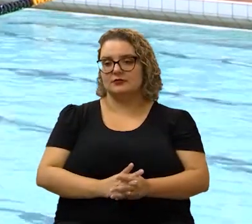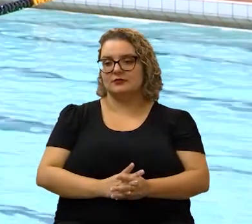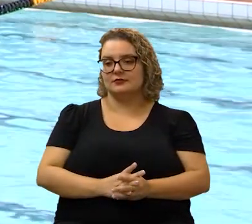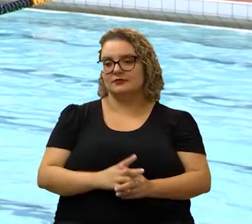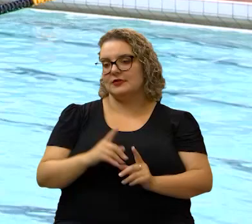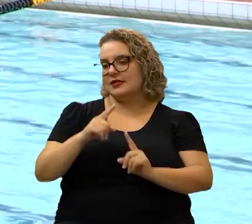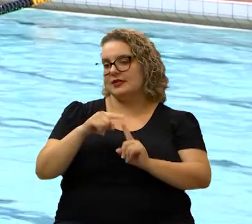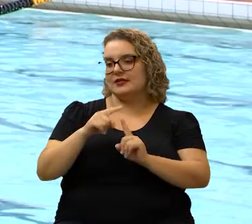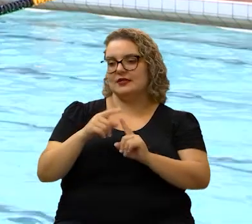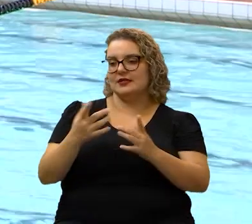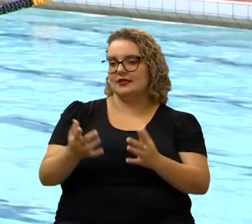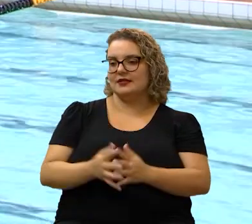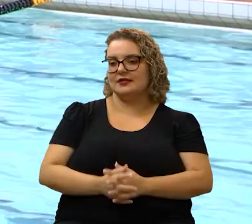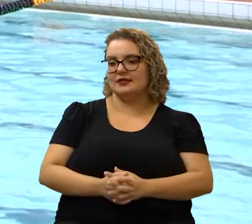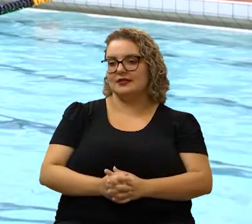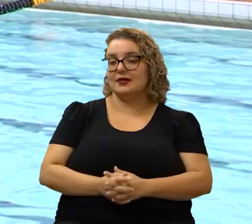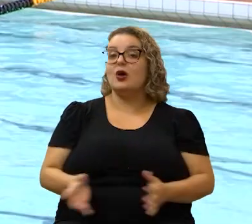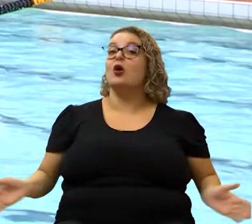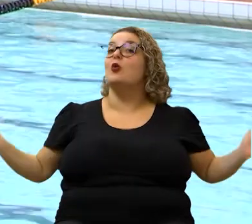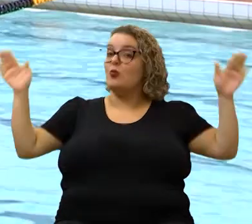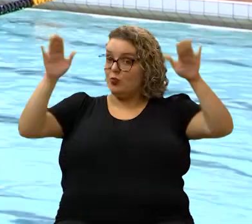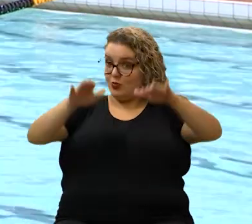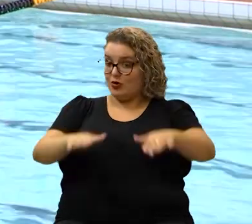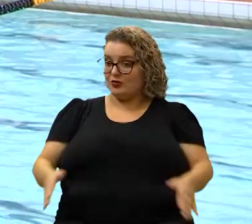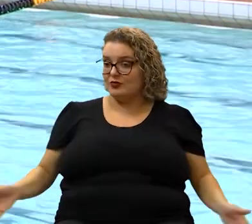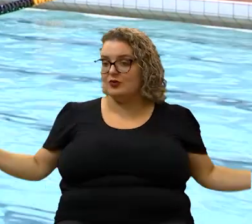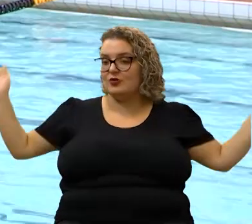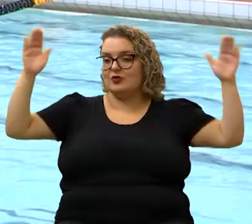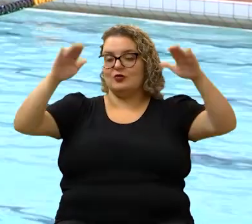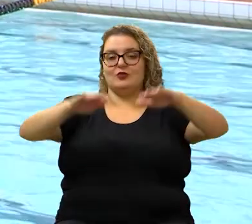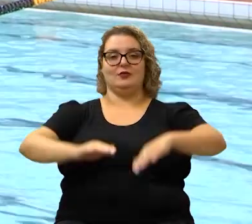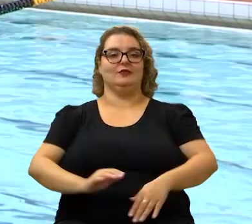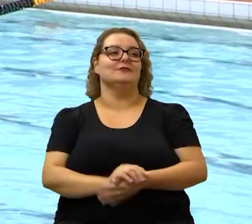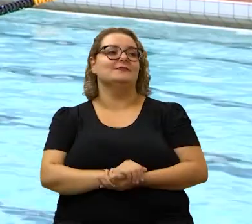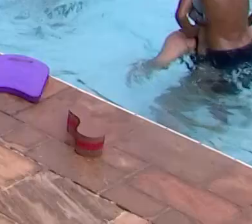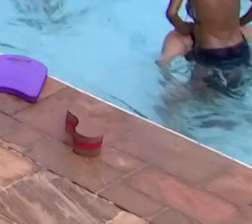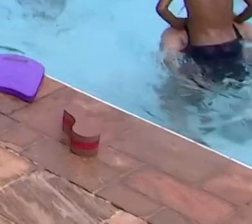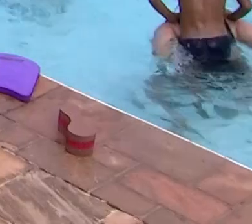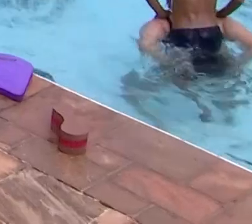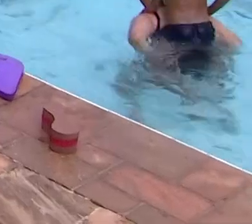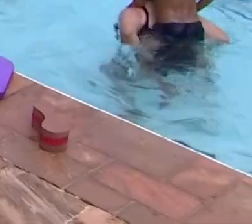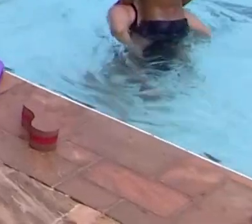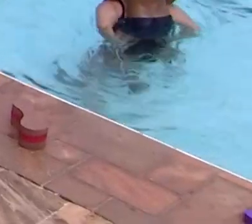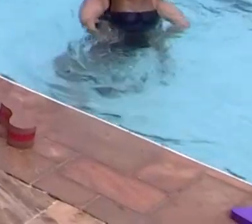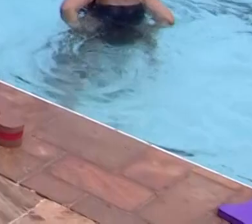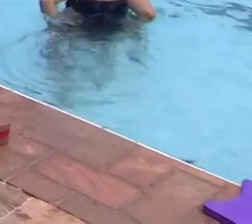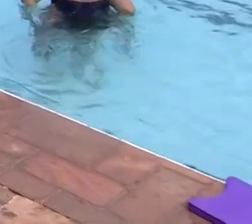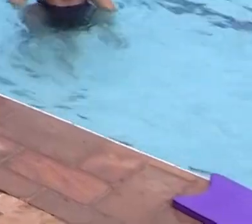natação? Ah, o estilo borboleta.